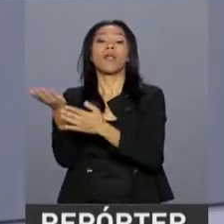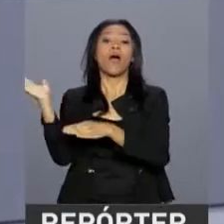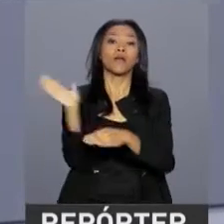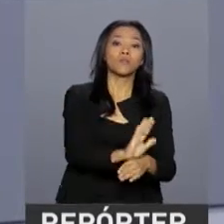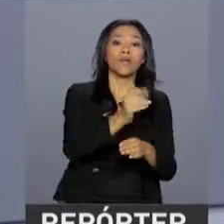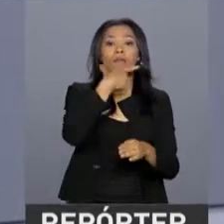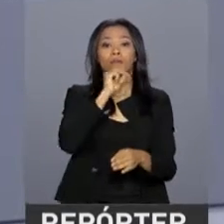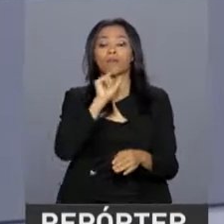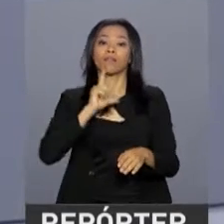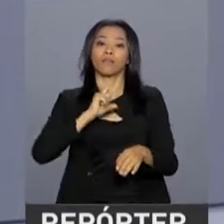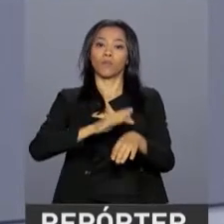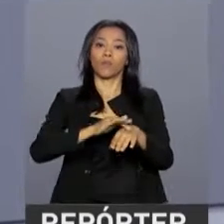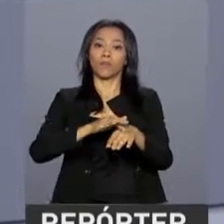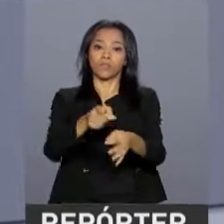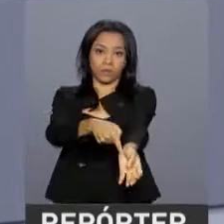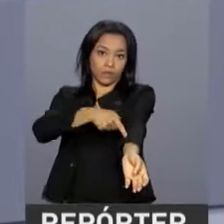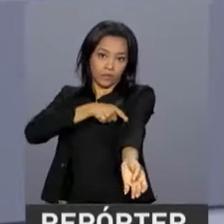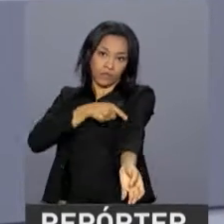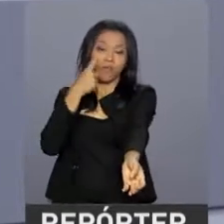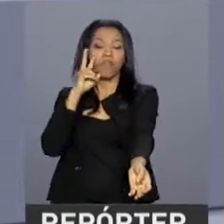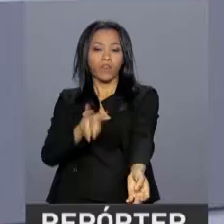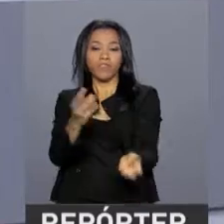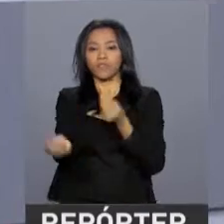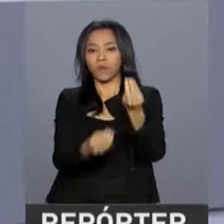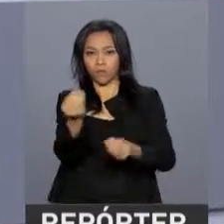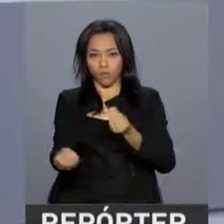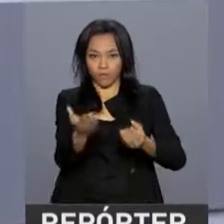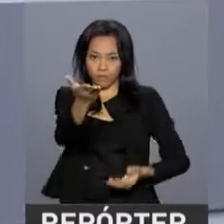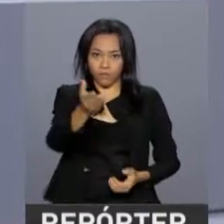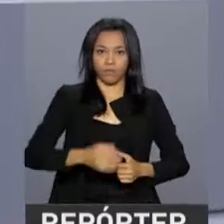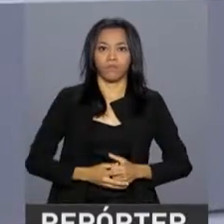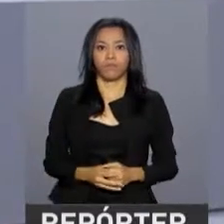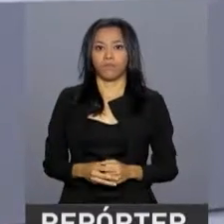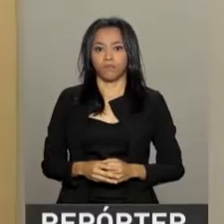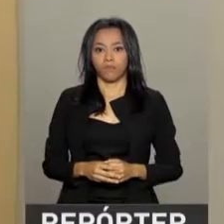pacientes do Sistema Único de Saúde. Vamos ver como foi na reportagem de Luana Karen.